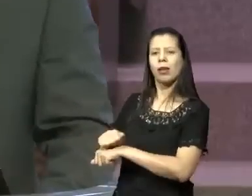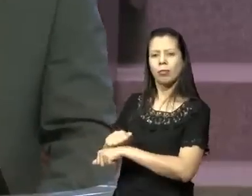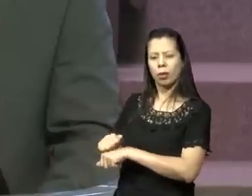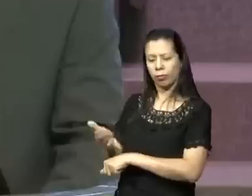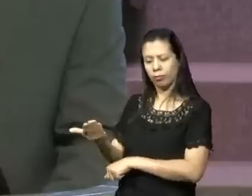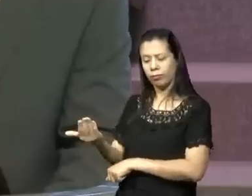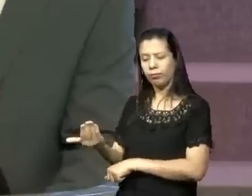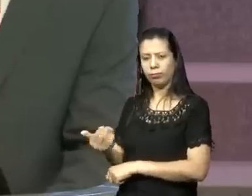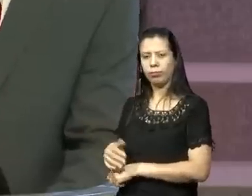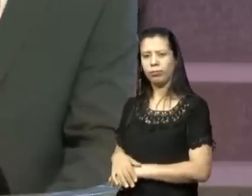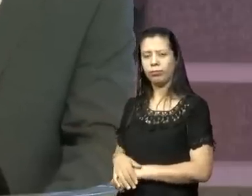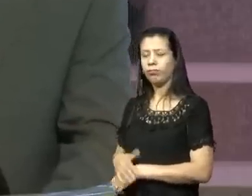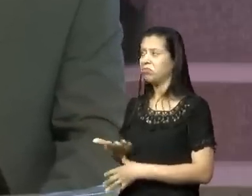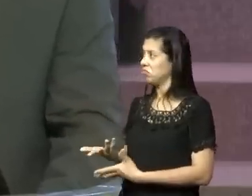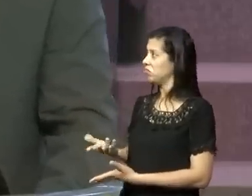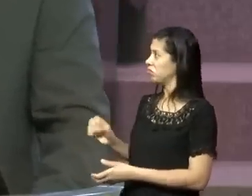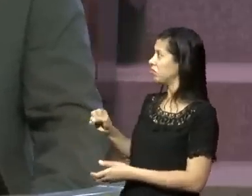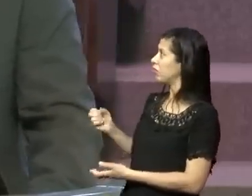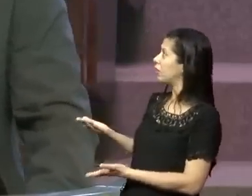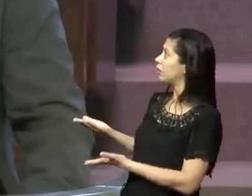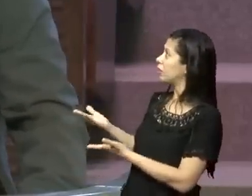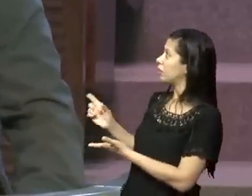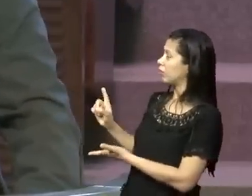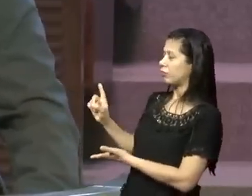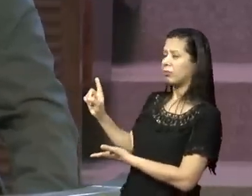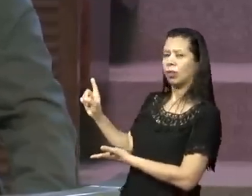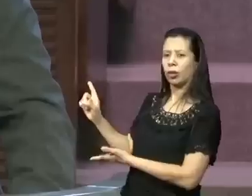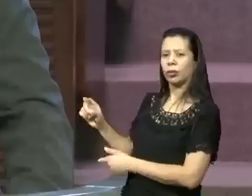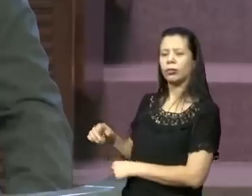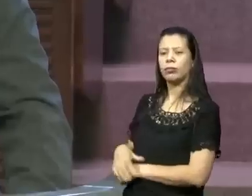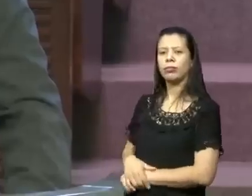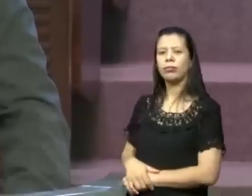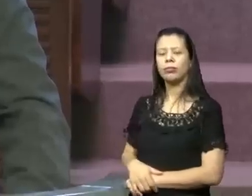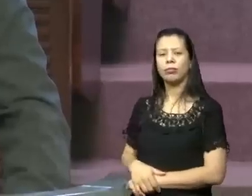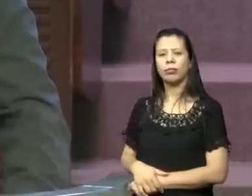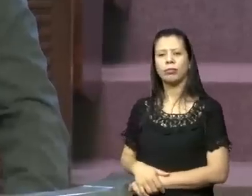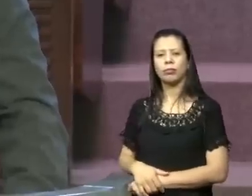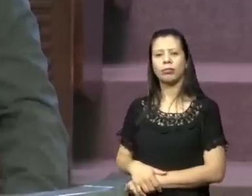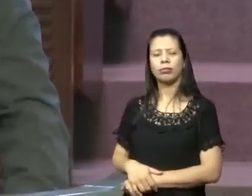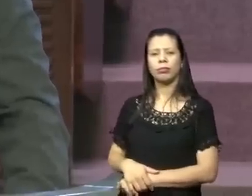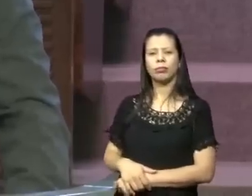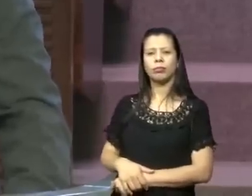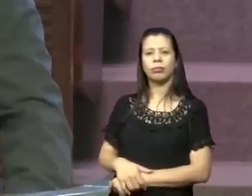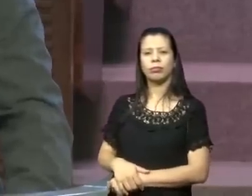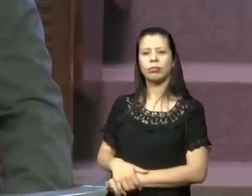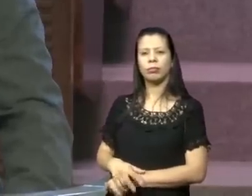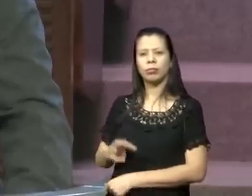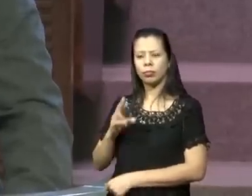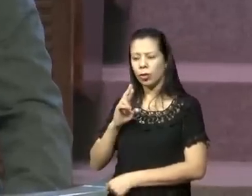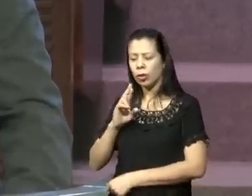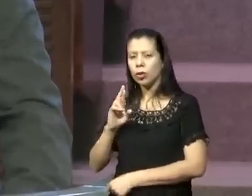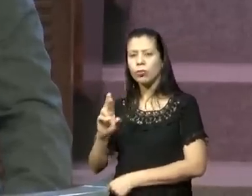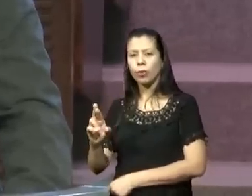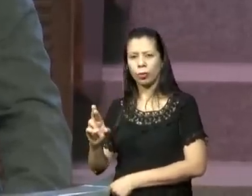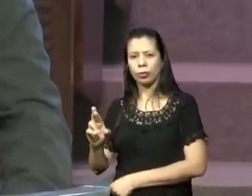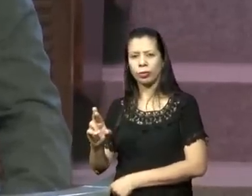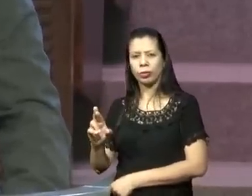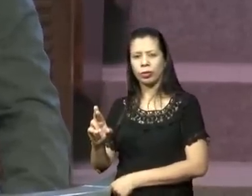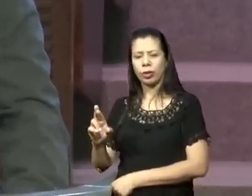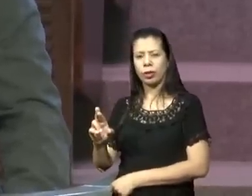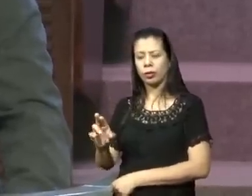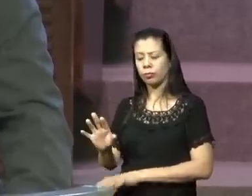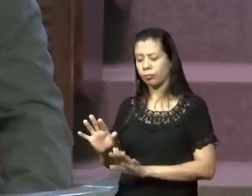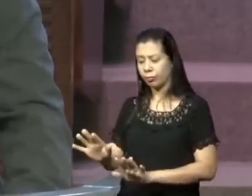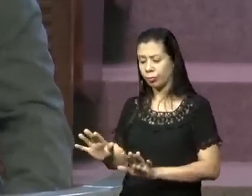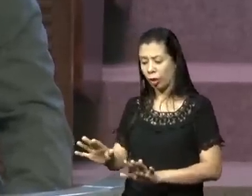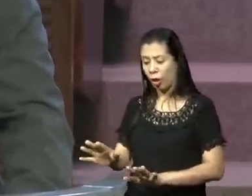aqui verso 8 respondeu Abraão para Isaque Deus proverá para ser meu filho